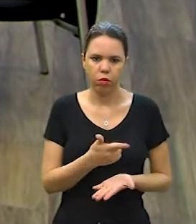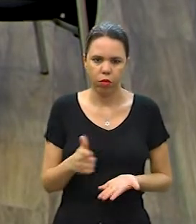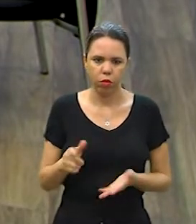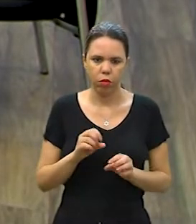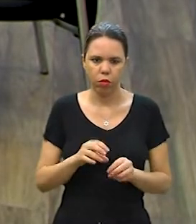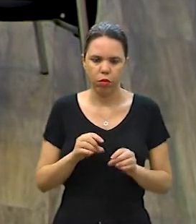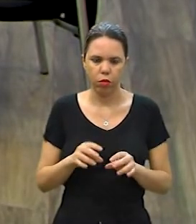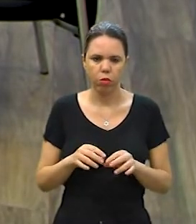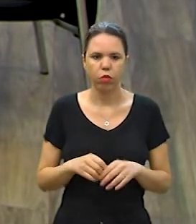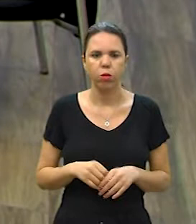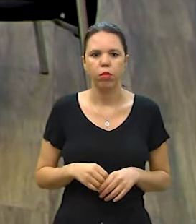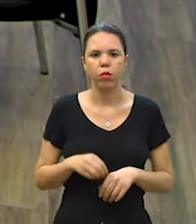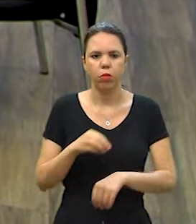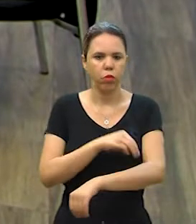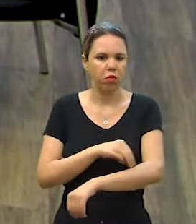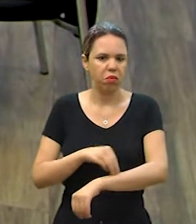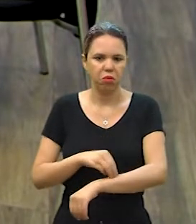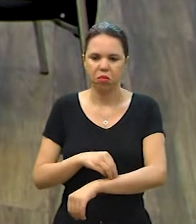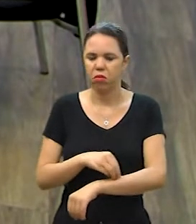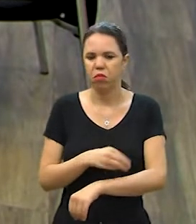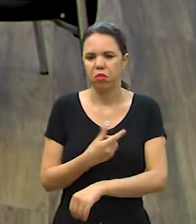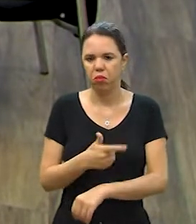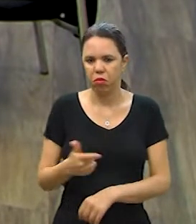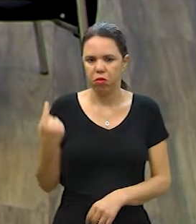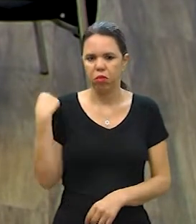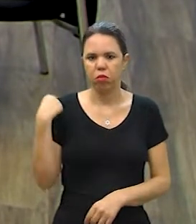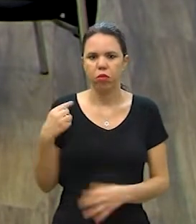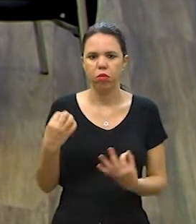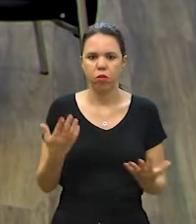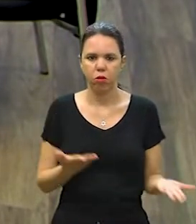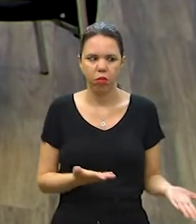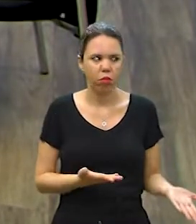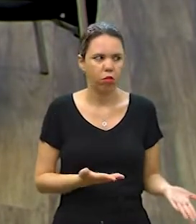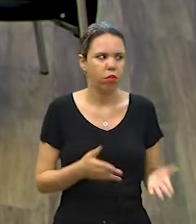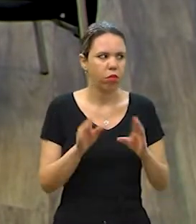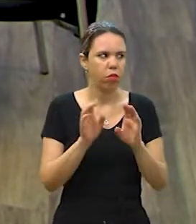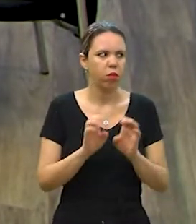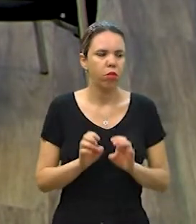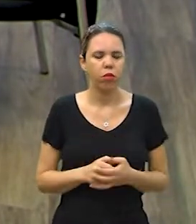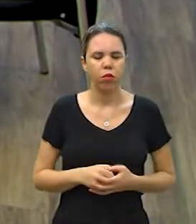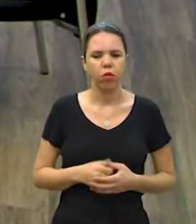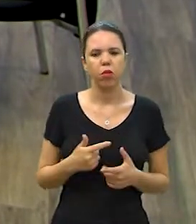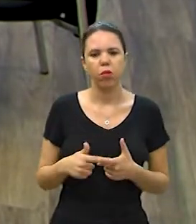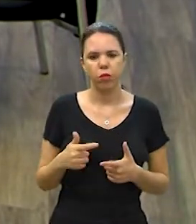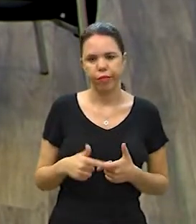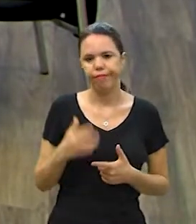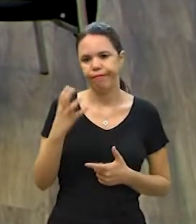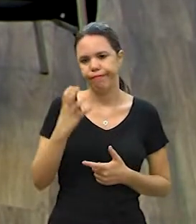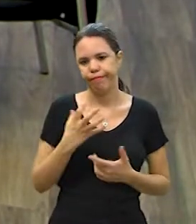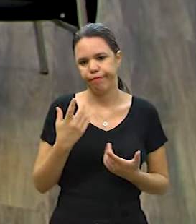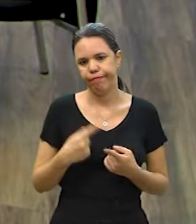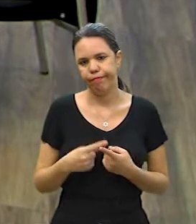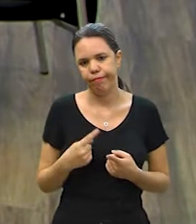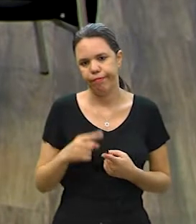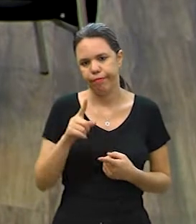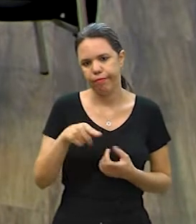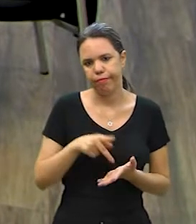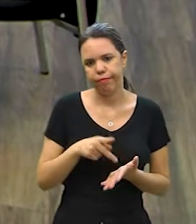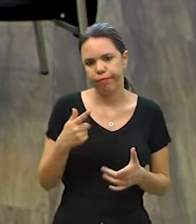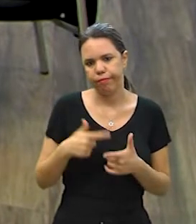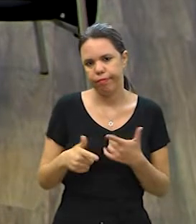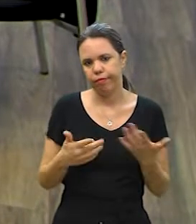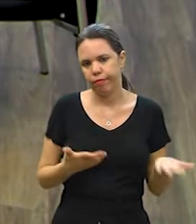o ensino aí do magistério como tinha a estrutura. E isso é um problema sério também. Porque... Esse é o